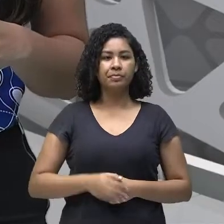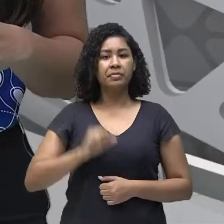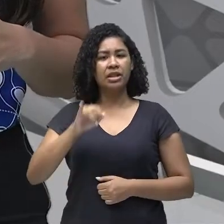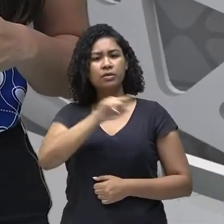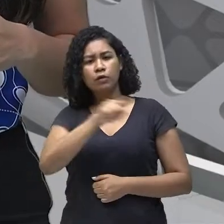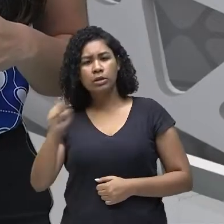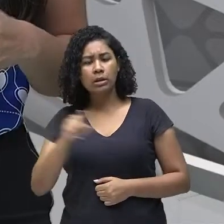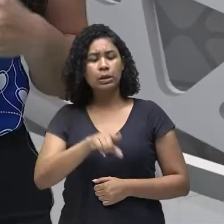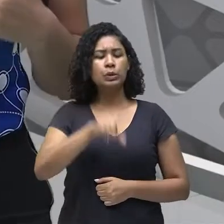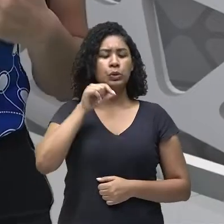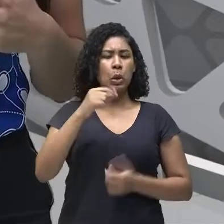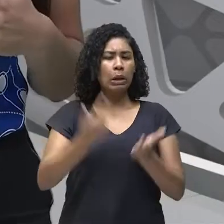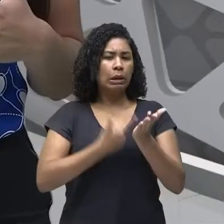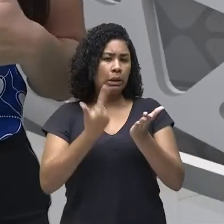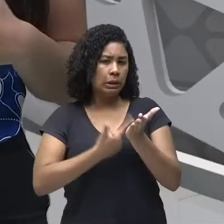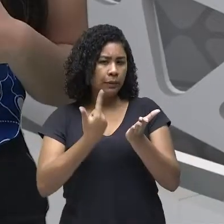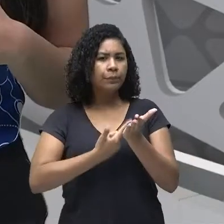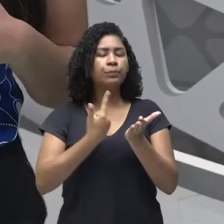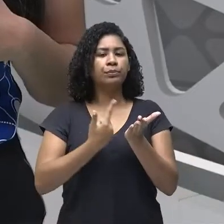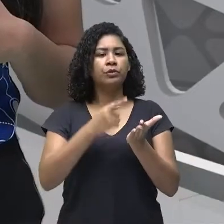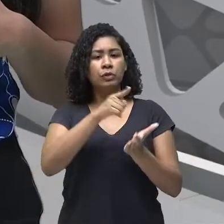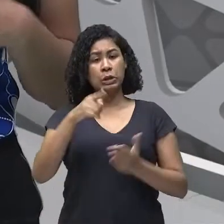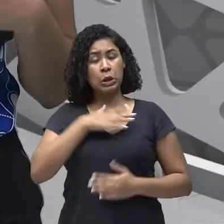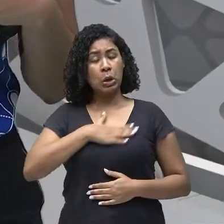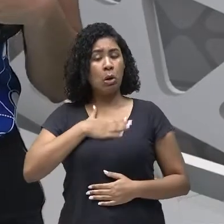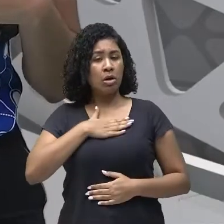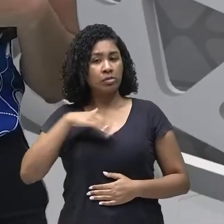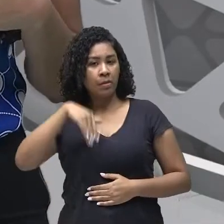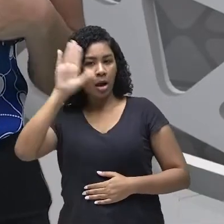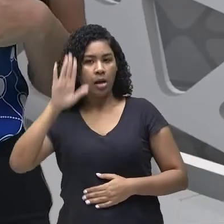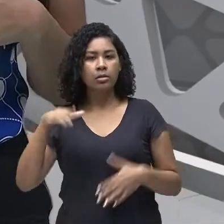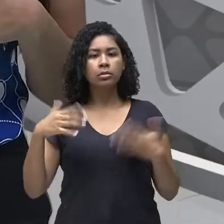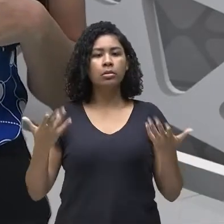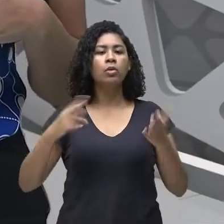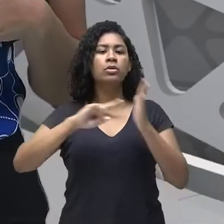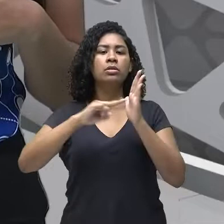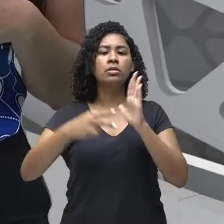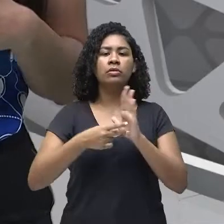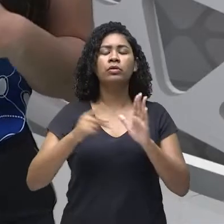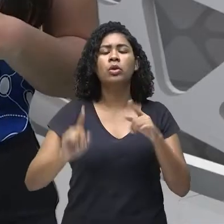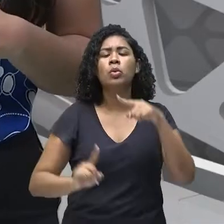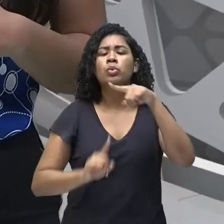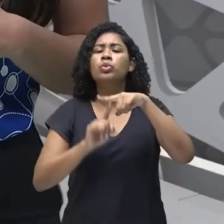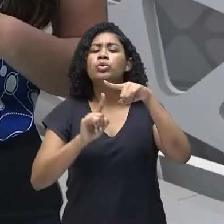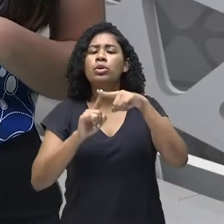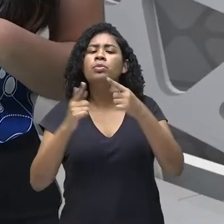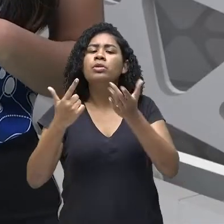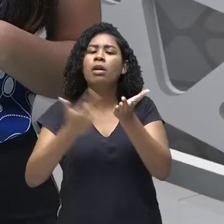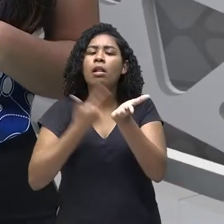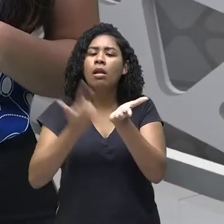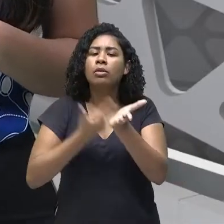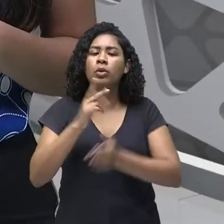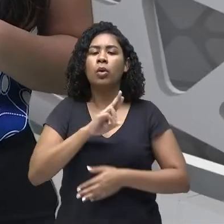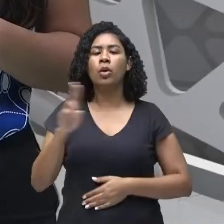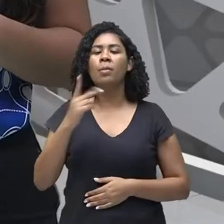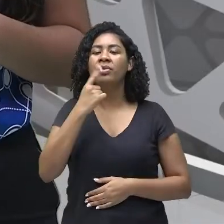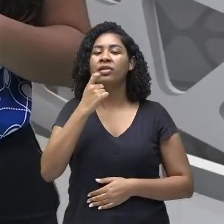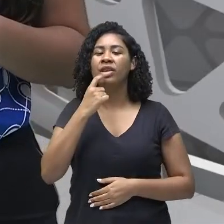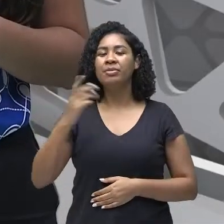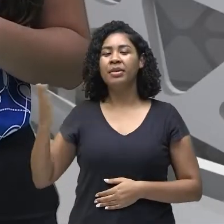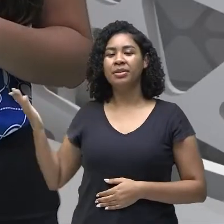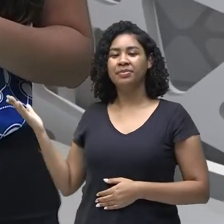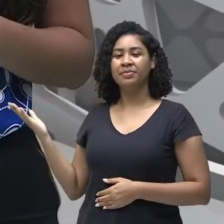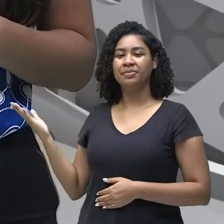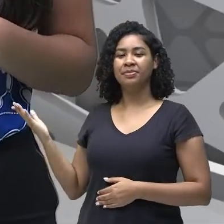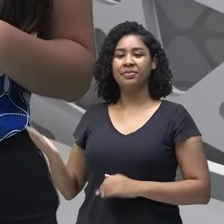que gostamos, estamos fazendo um tipo de leitura que se chama Extensive